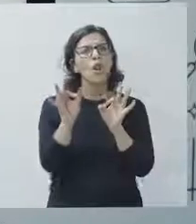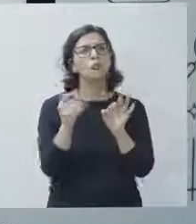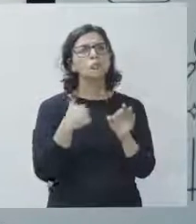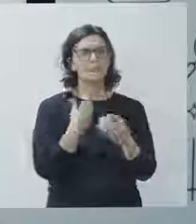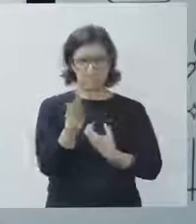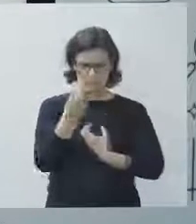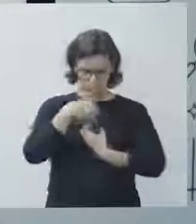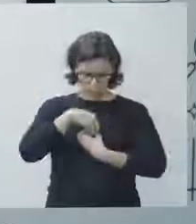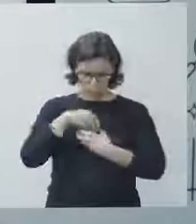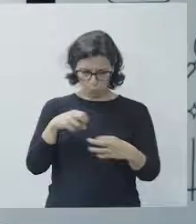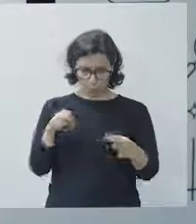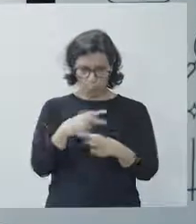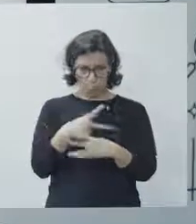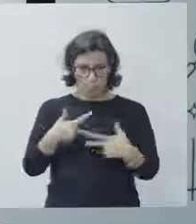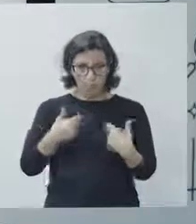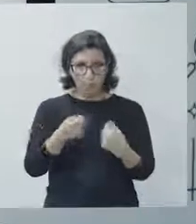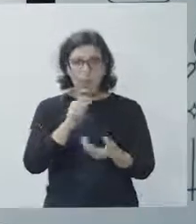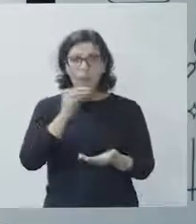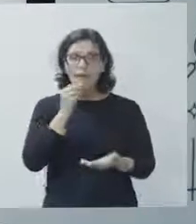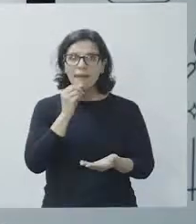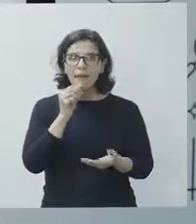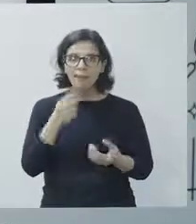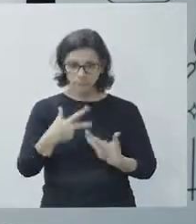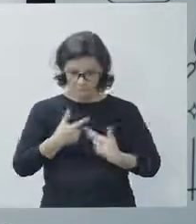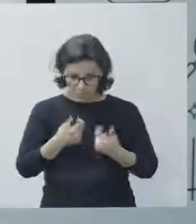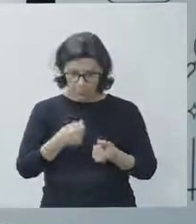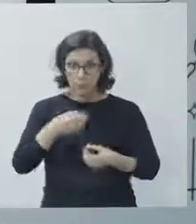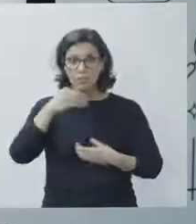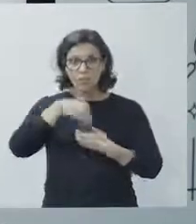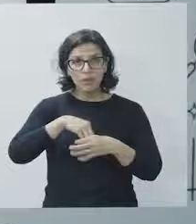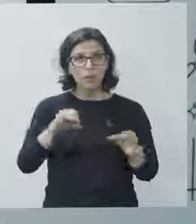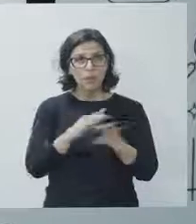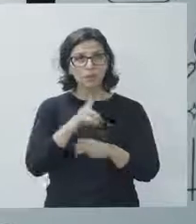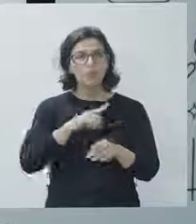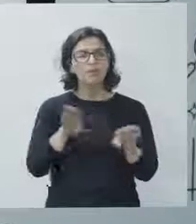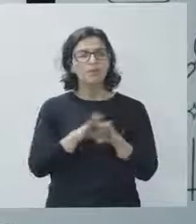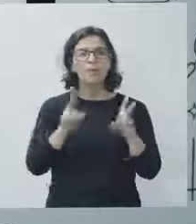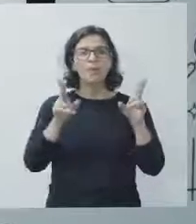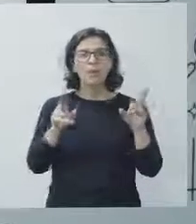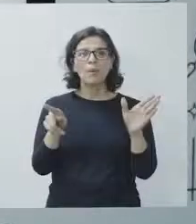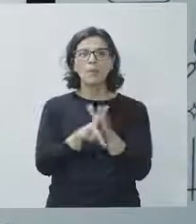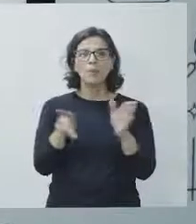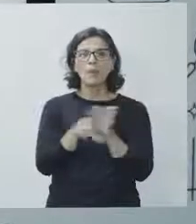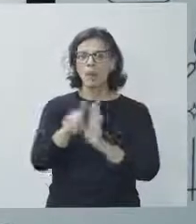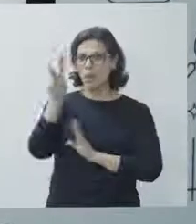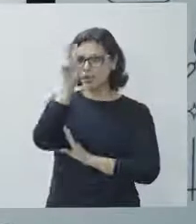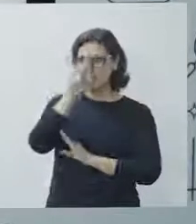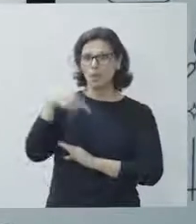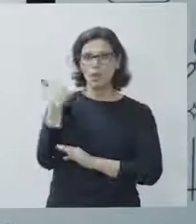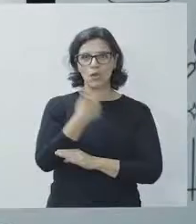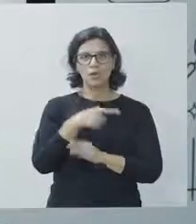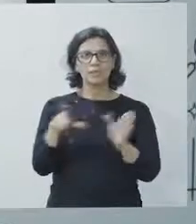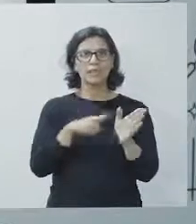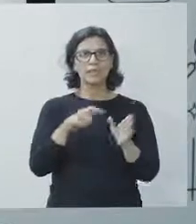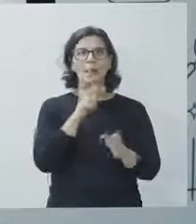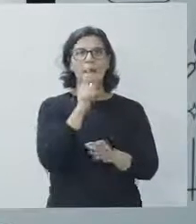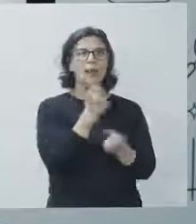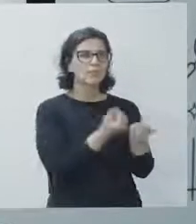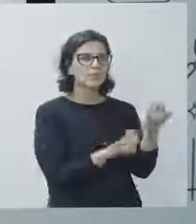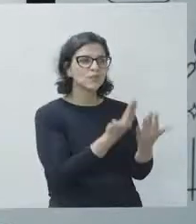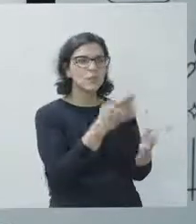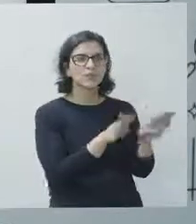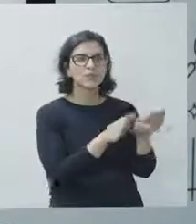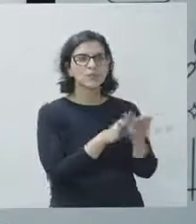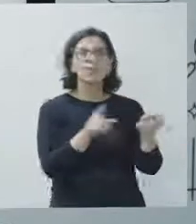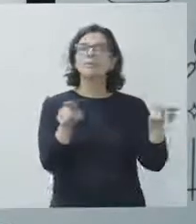você, e você não percebeu que essa coisa está em você, assim como aconteceu na nossa história A Fonte da Sorte, e